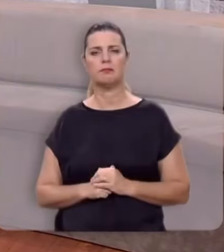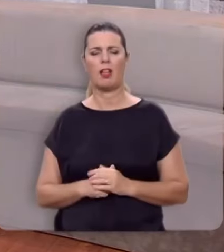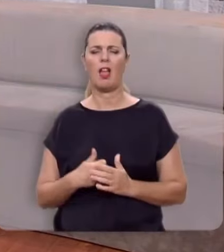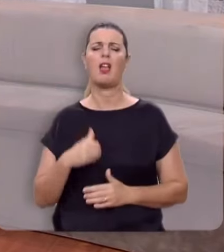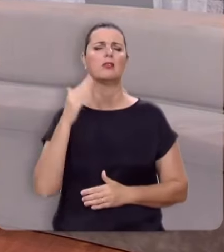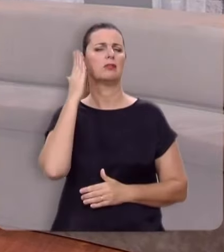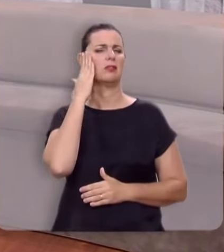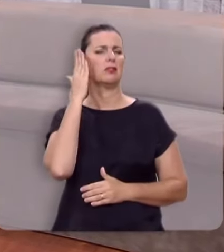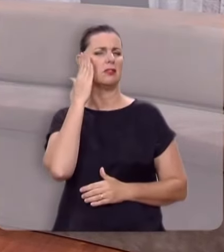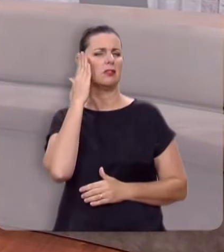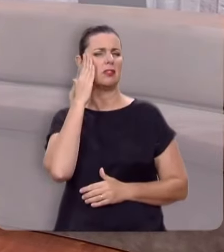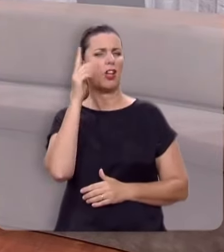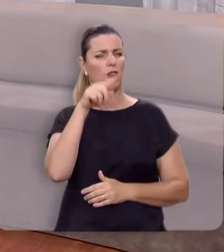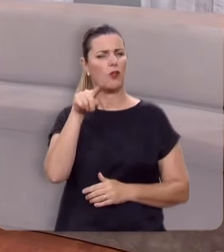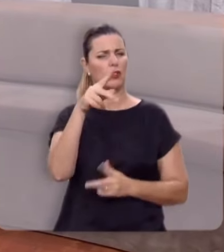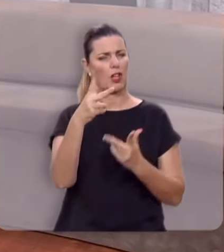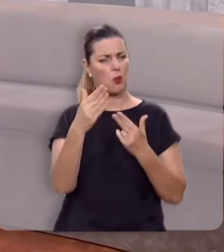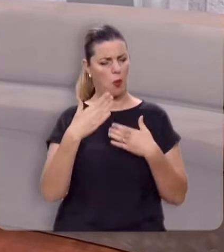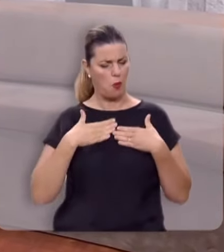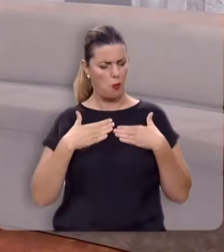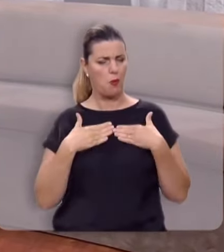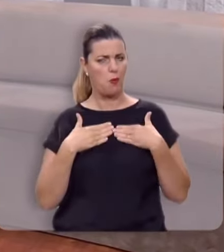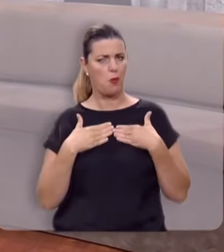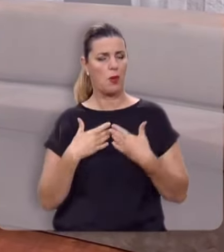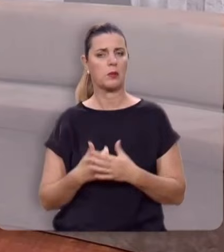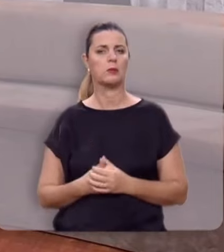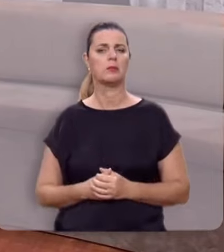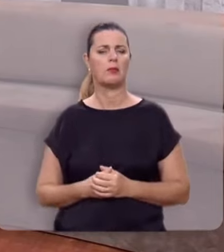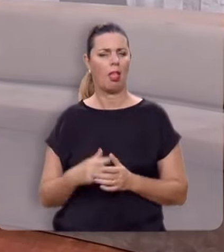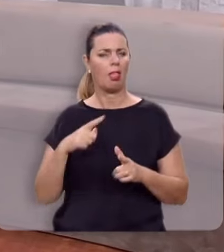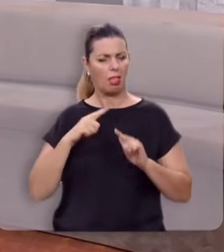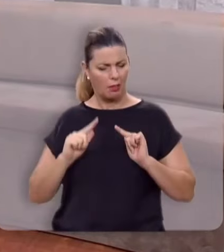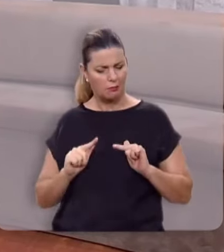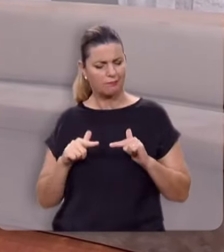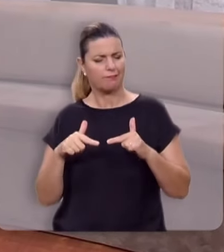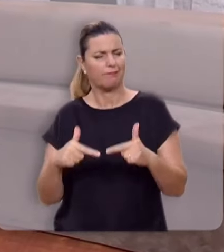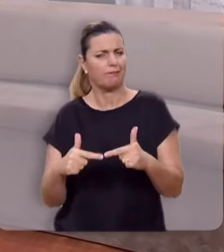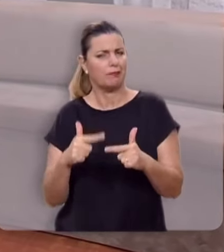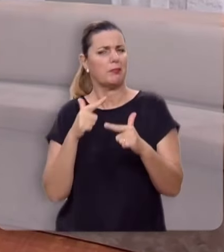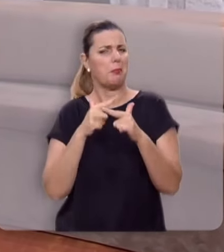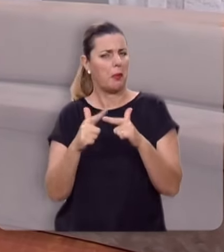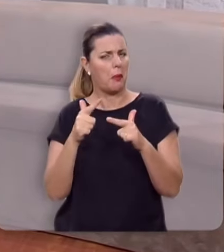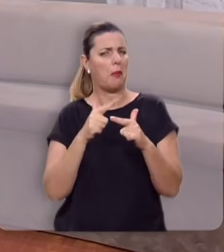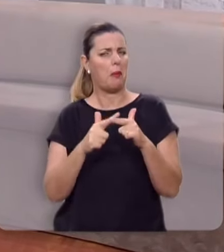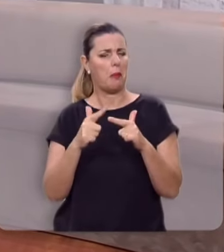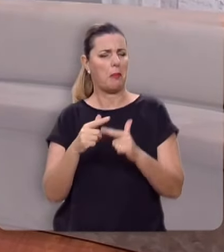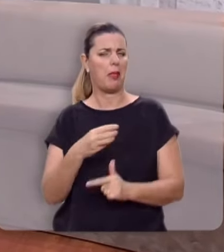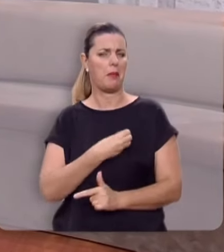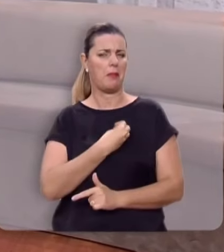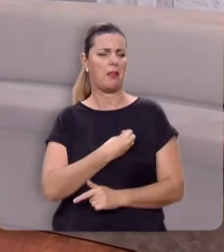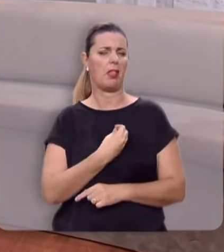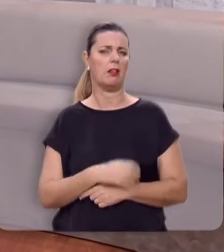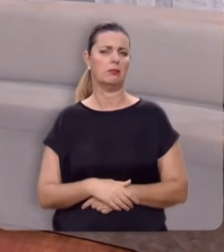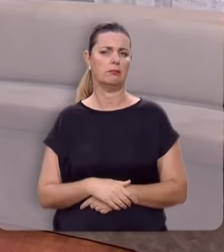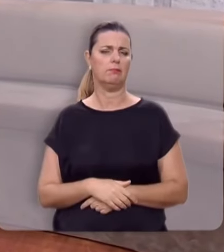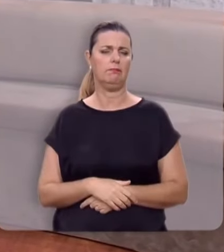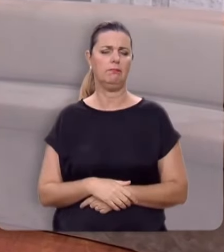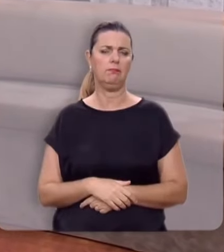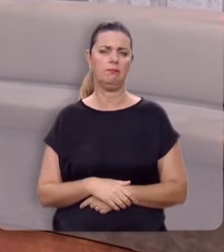Eu sei que você, como eu, tem enfrentado tempestades na vida.